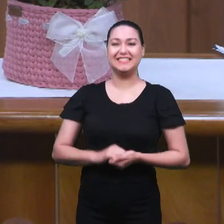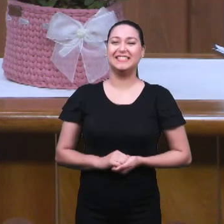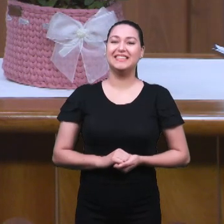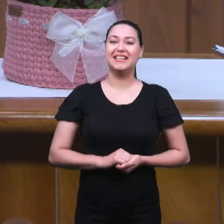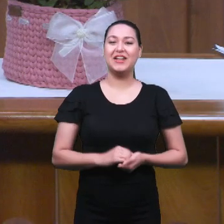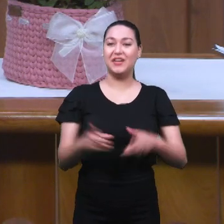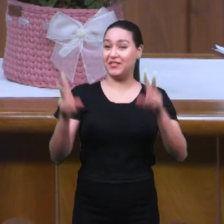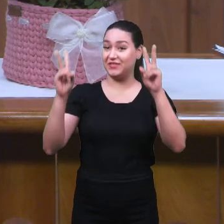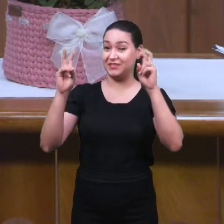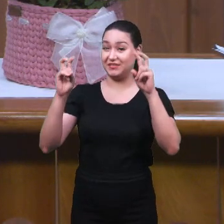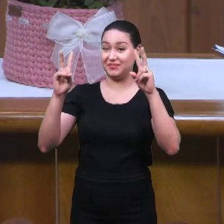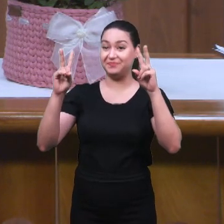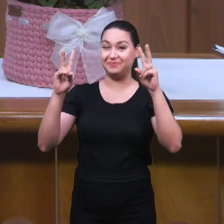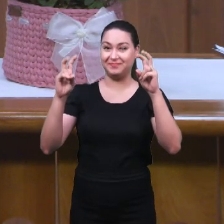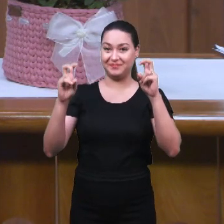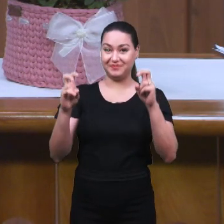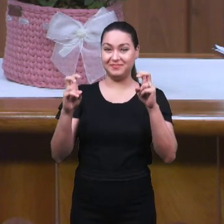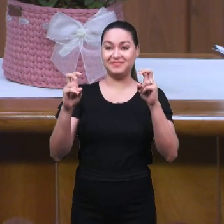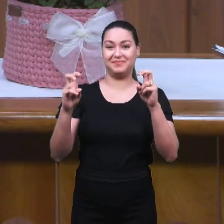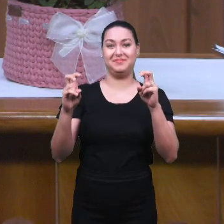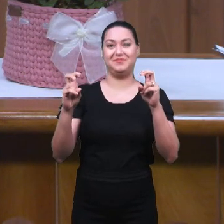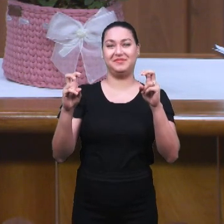Nosso assunto tem sido